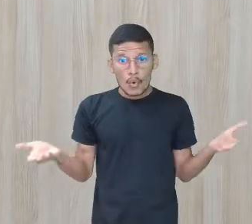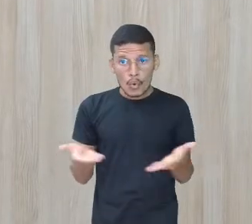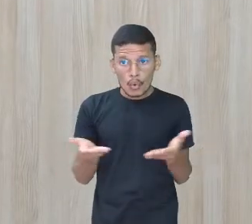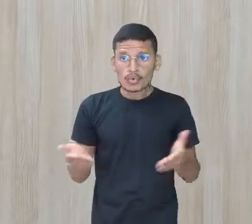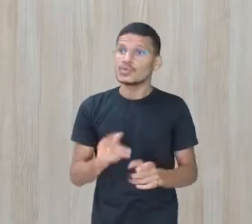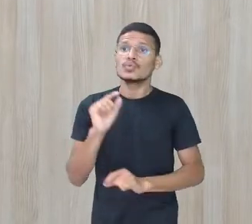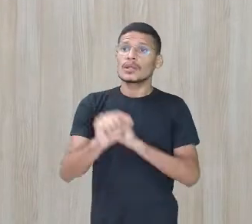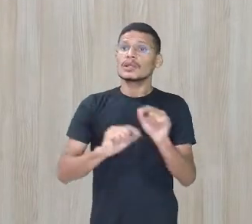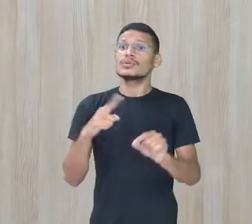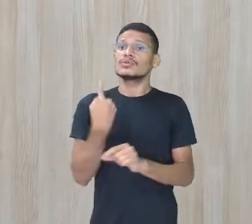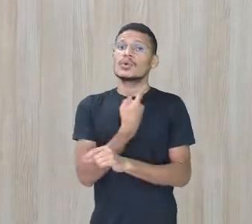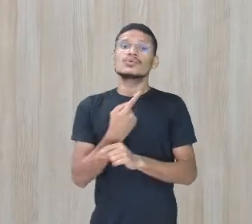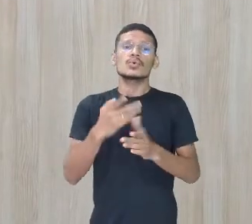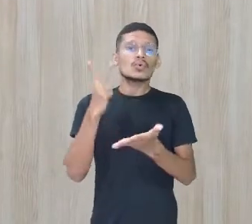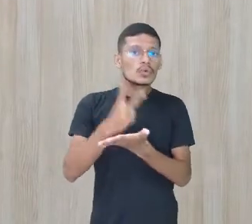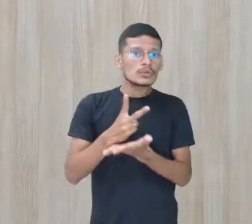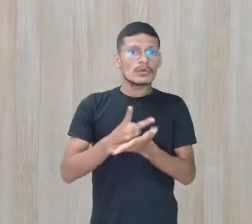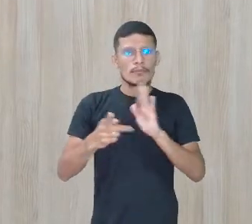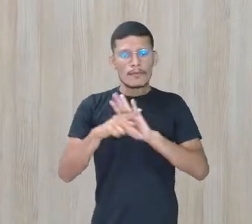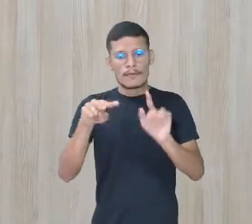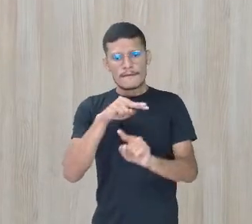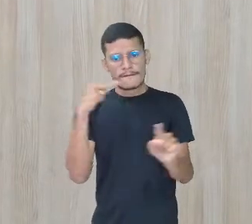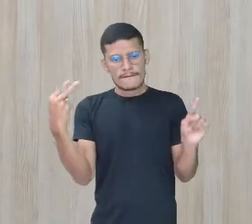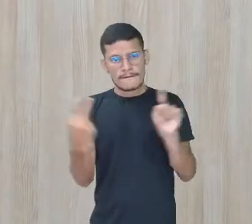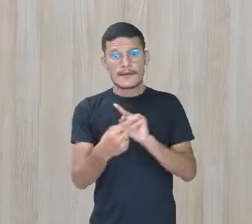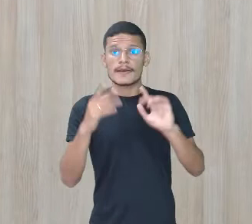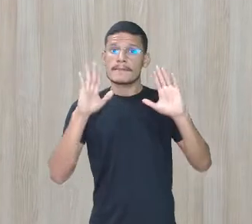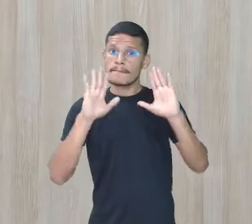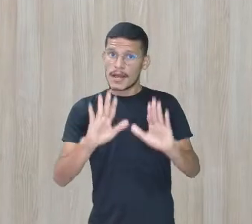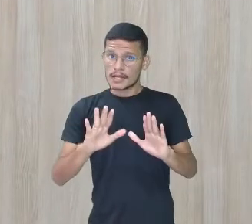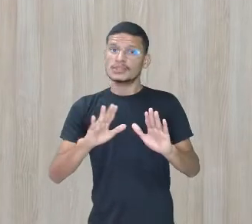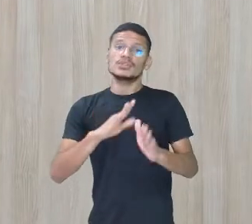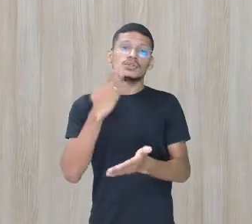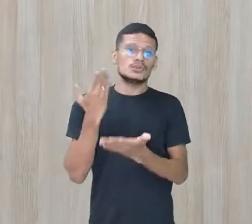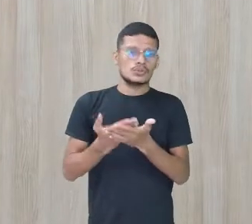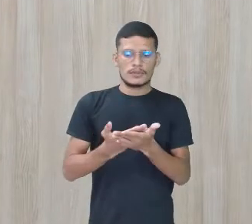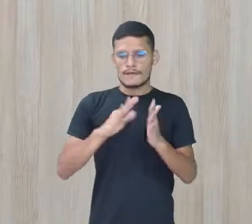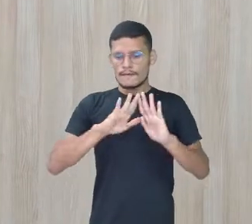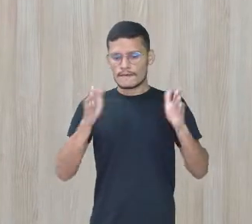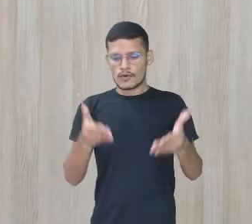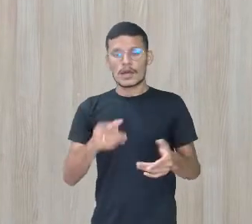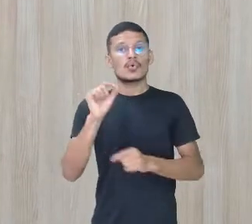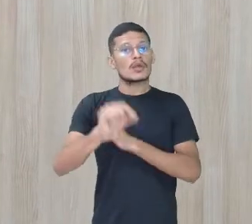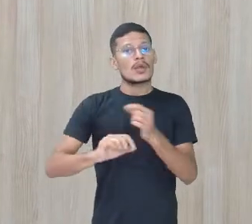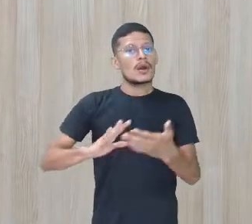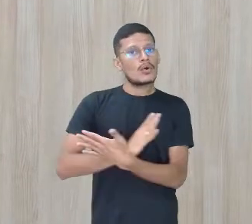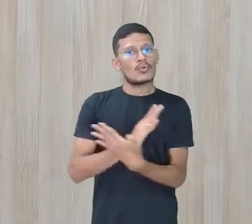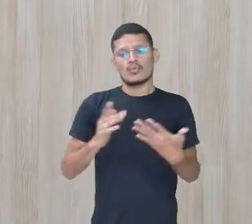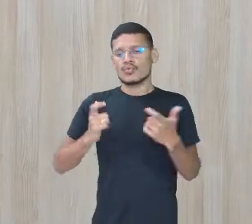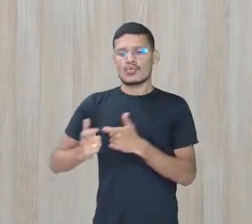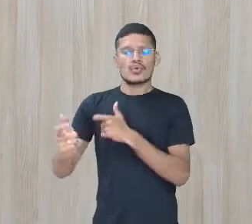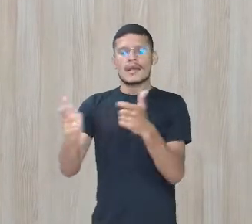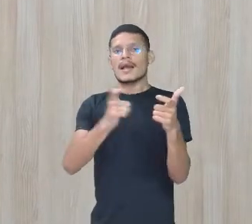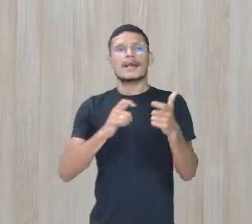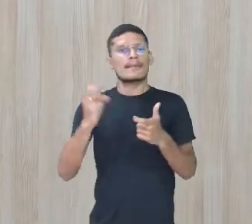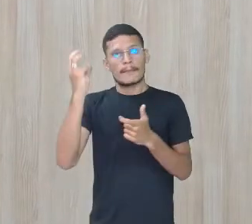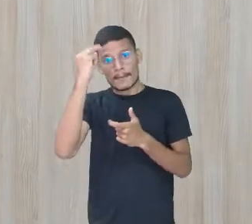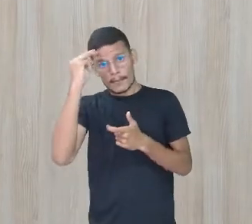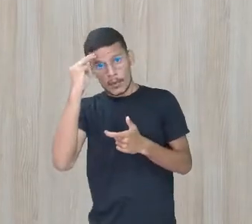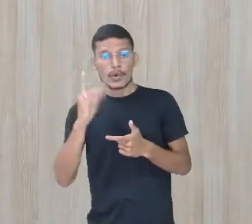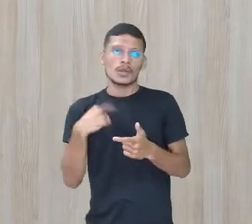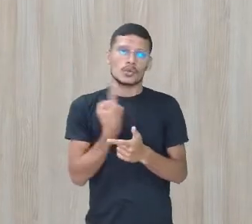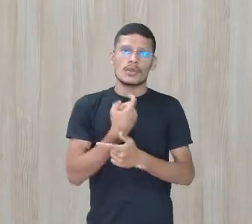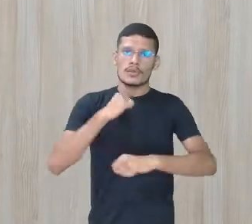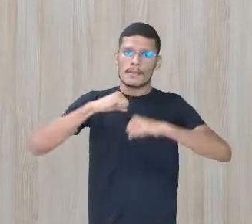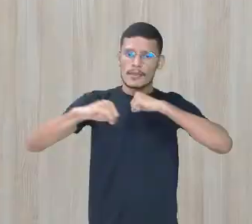a gente vai seguir dentro dessa perspectiva e aí nós vamos estudar justamente esses lugares de memória, né, de debater